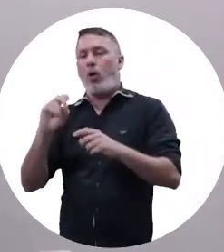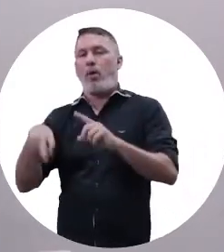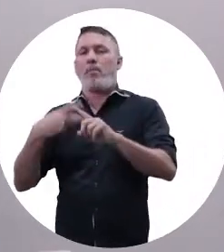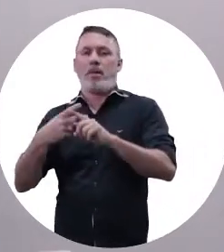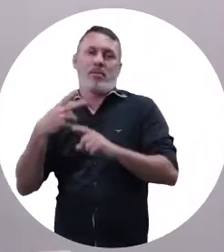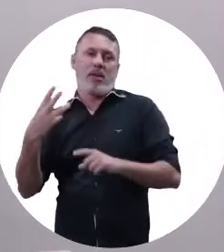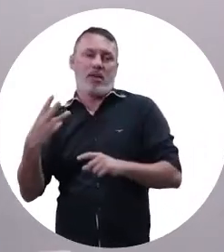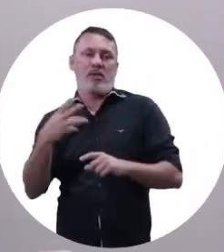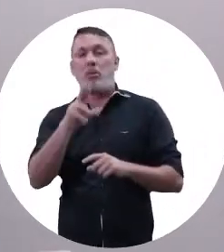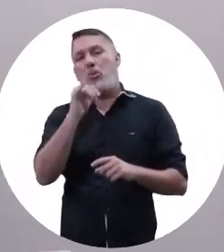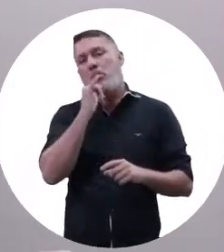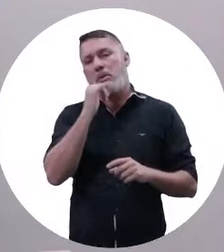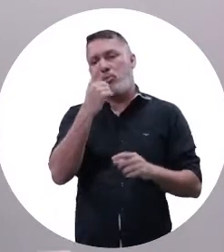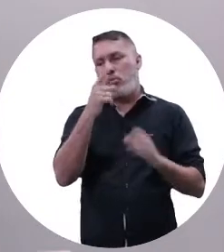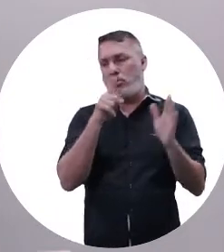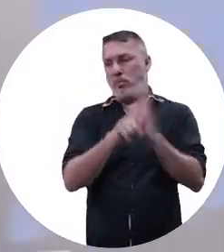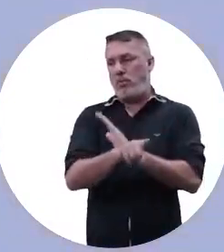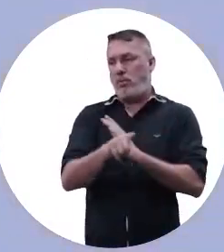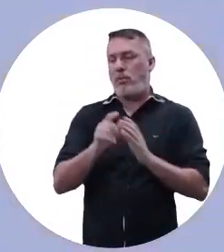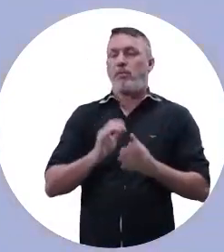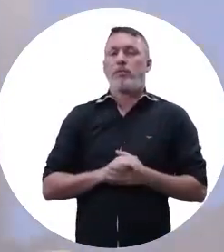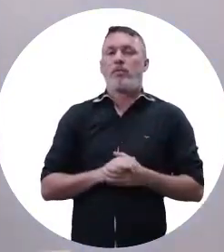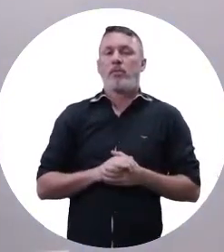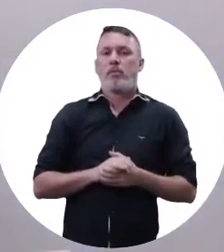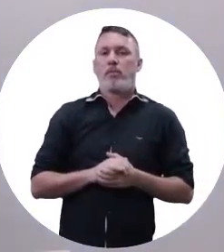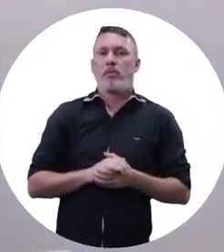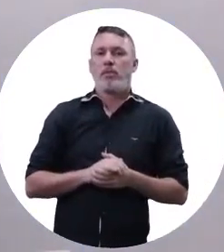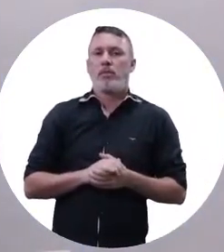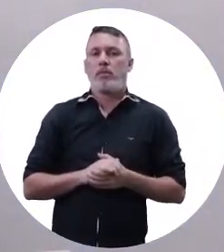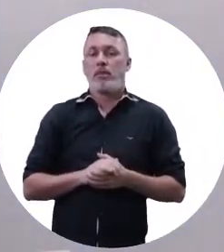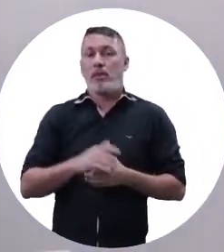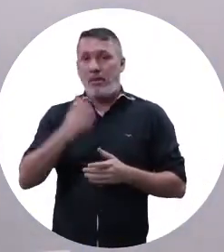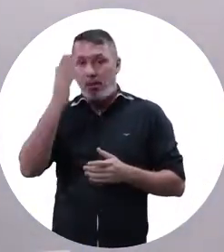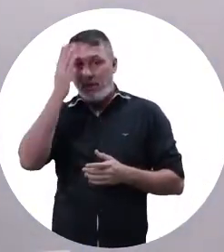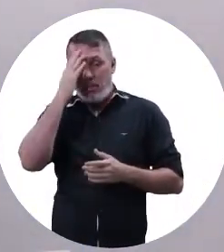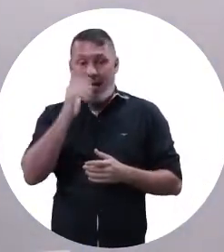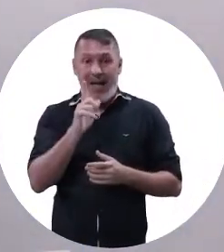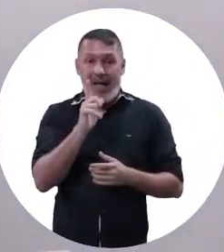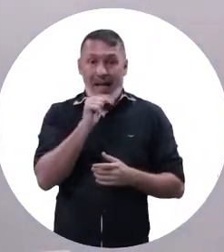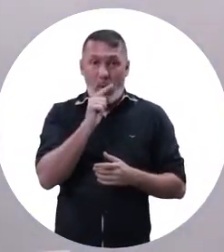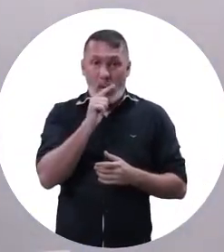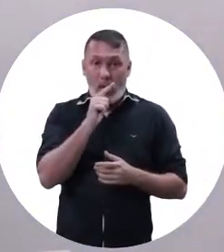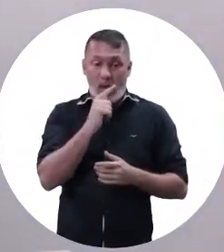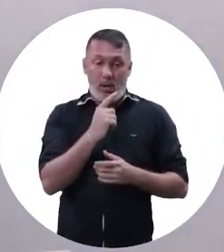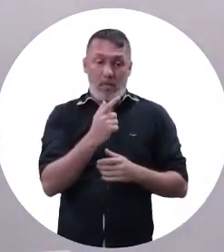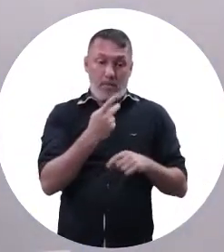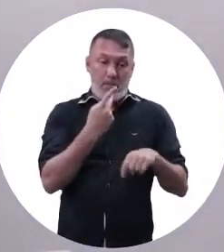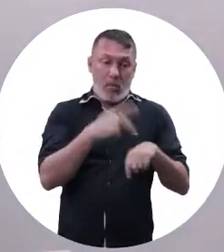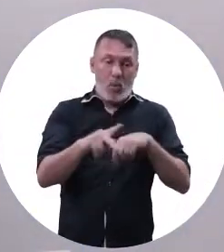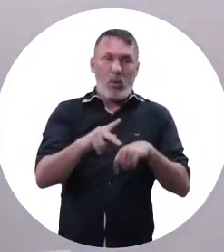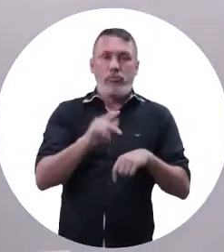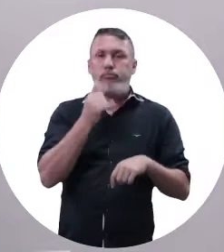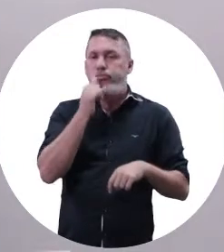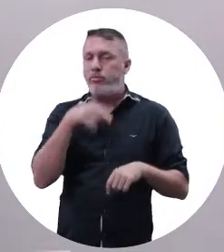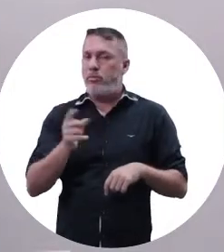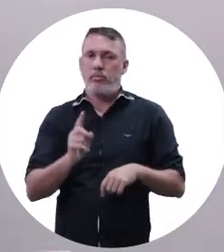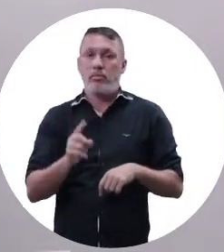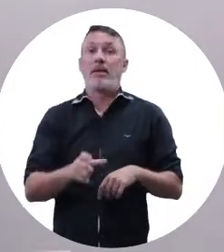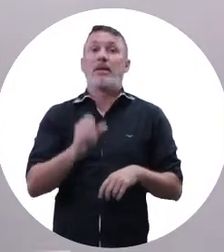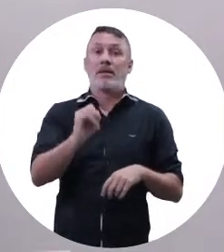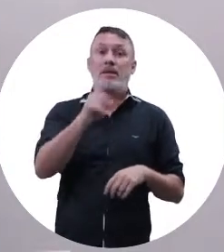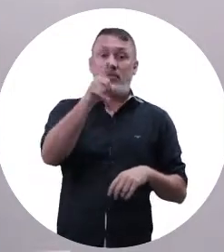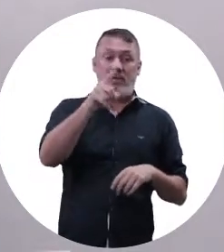2- separados. Isso aqui é uma questão? Água pura não conduz corrente elétrica. Mas se você pegar